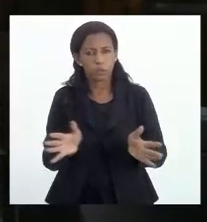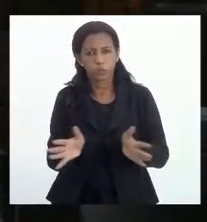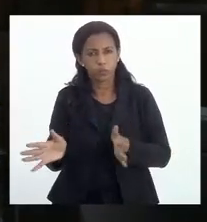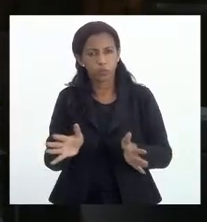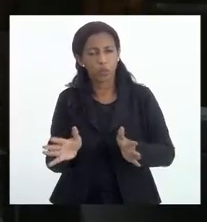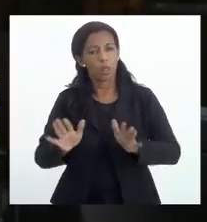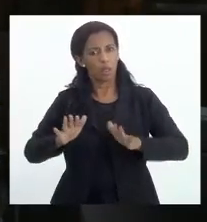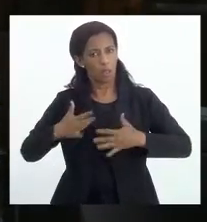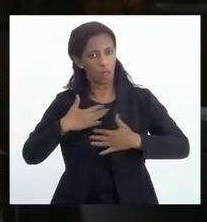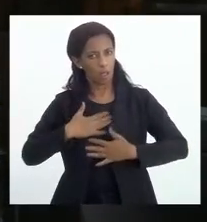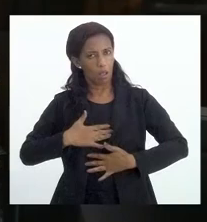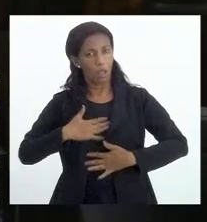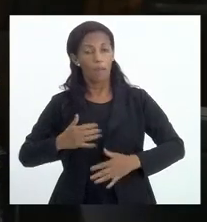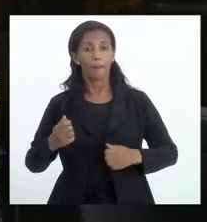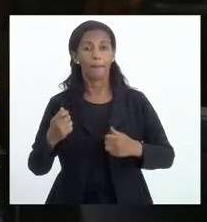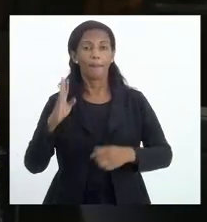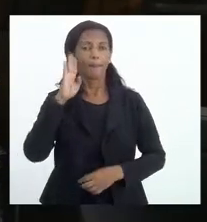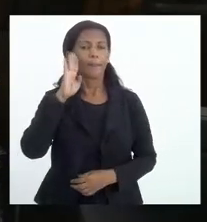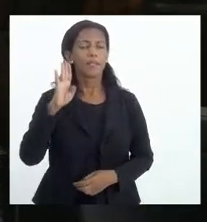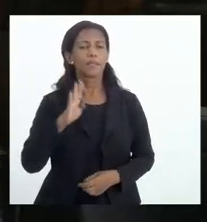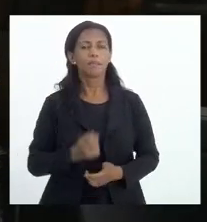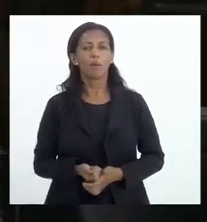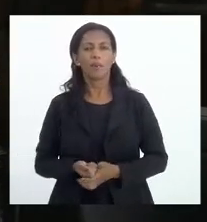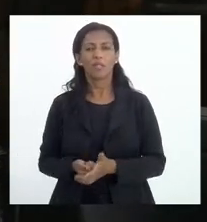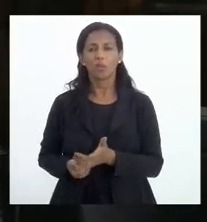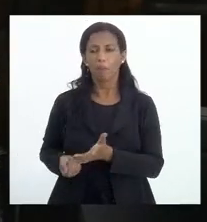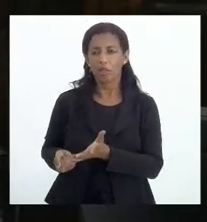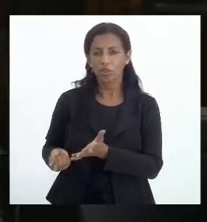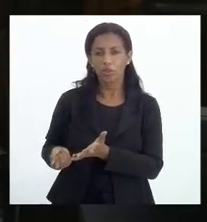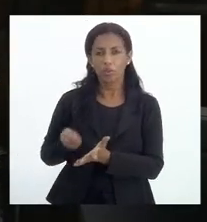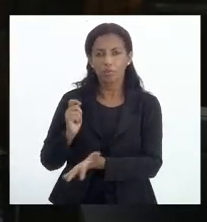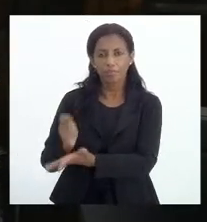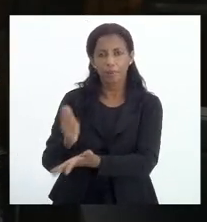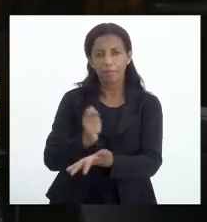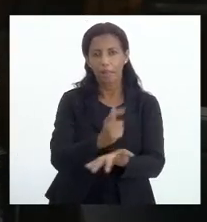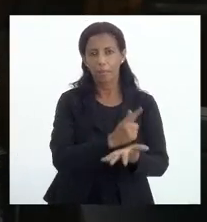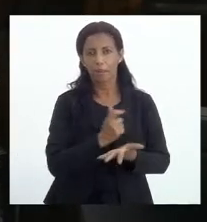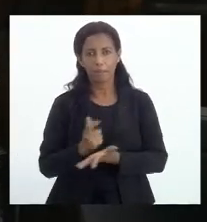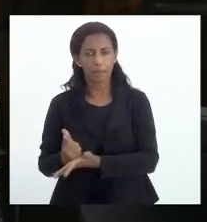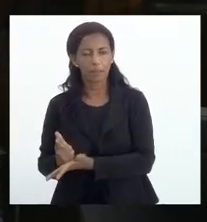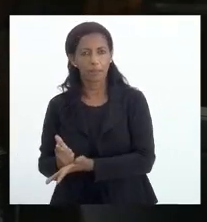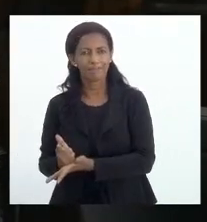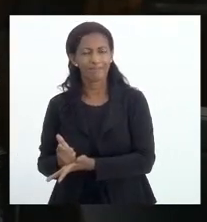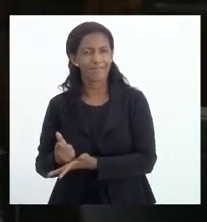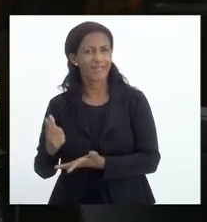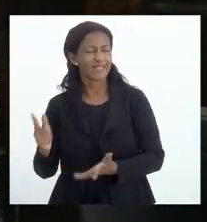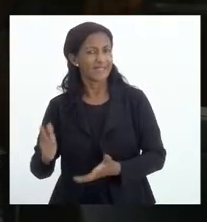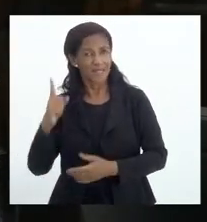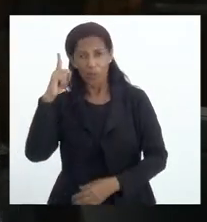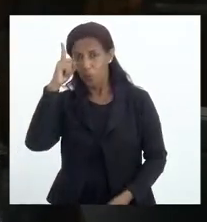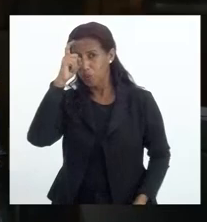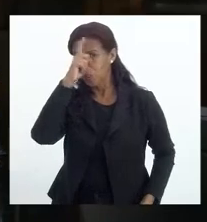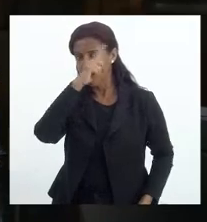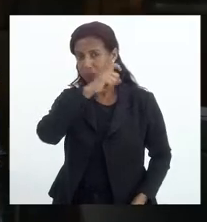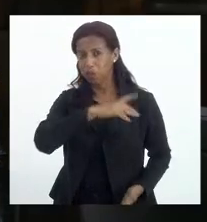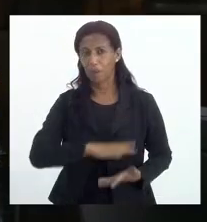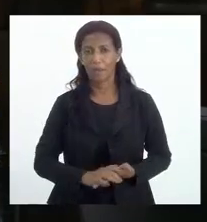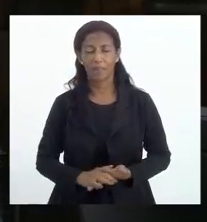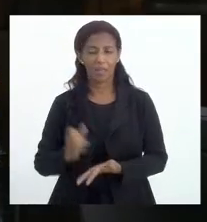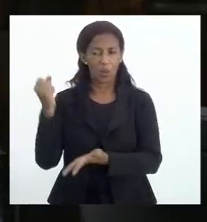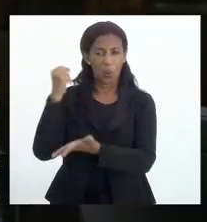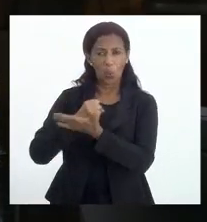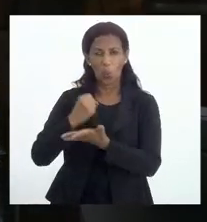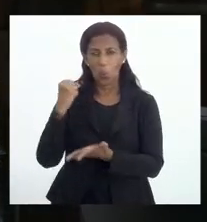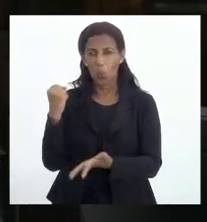certo conforto, principalmente na parte de custeio, que era algo extremamente complicado, que eram